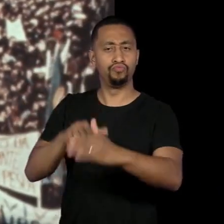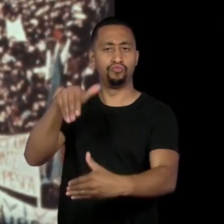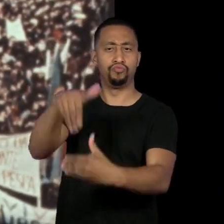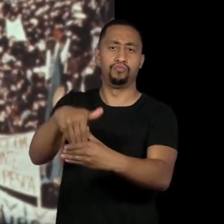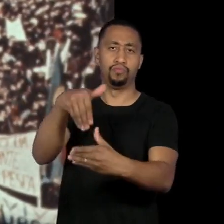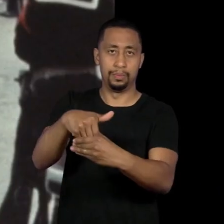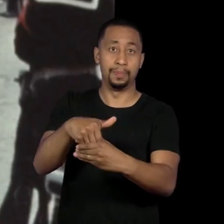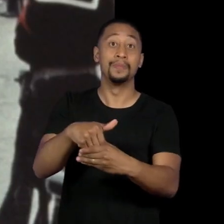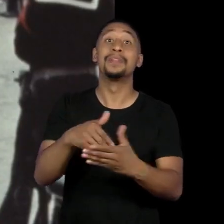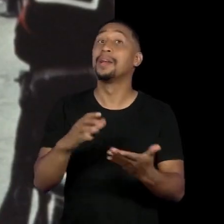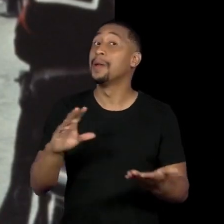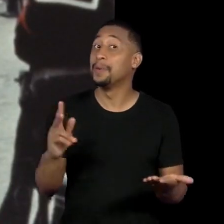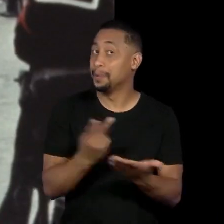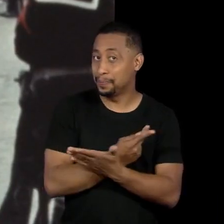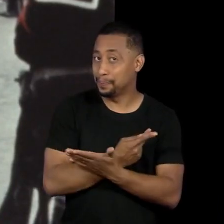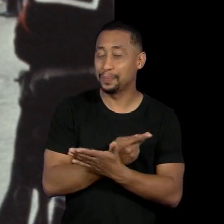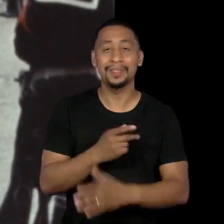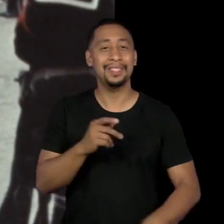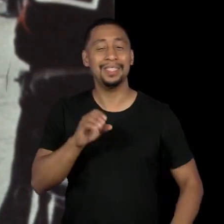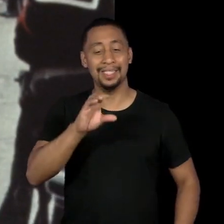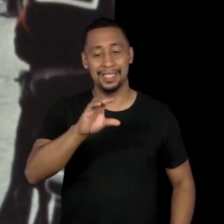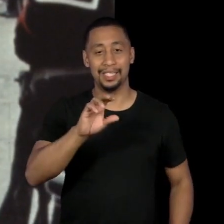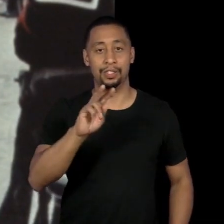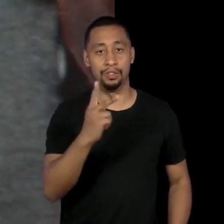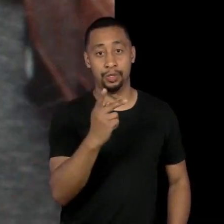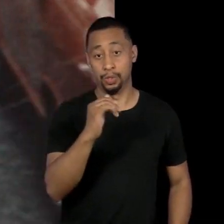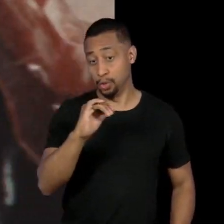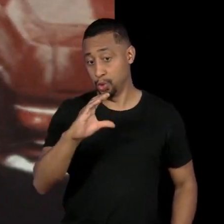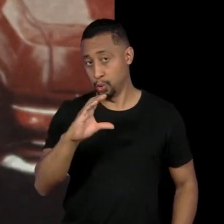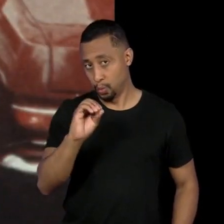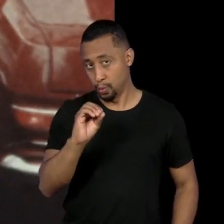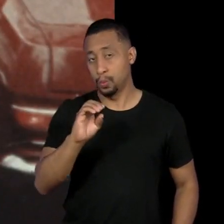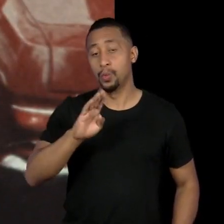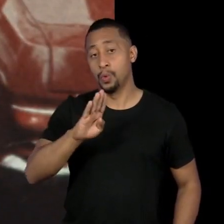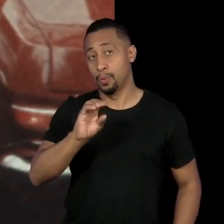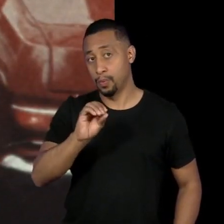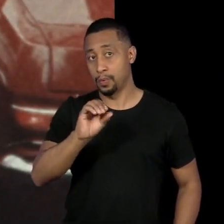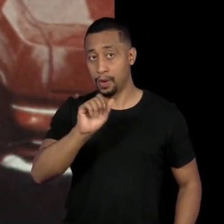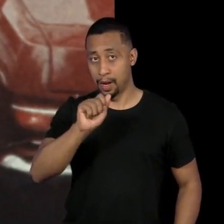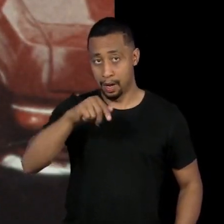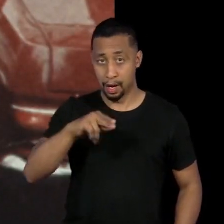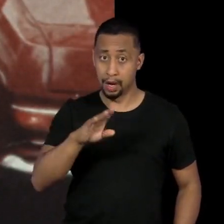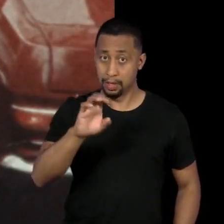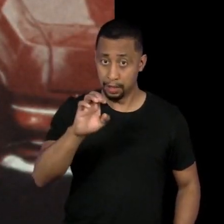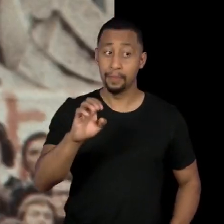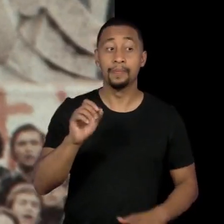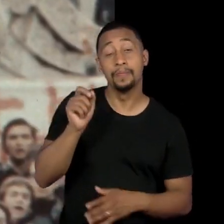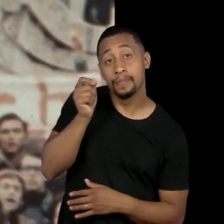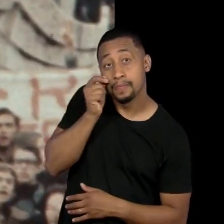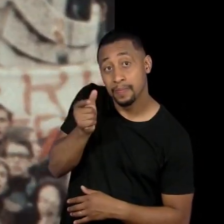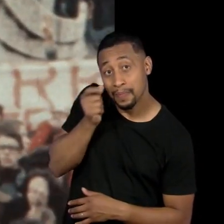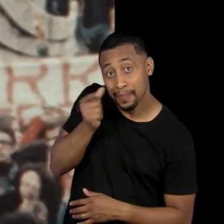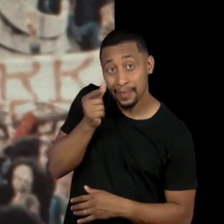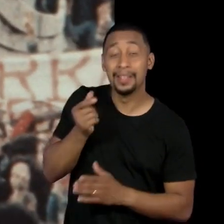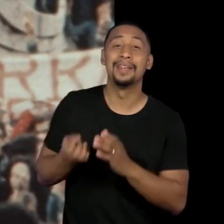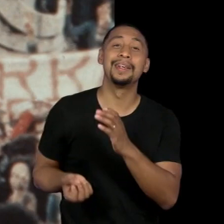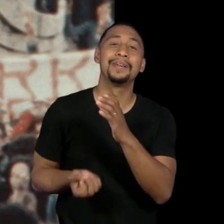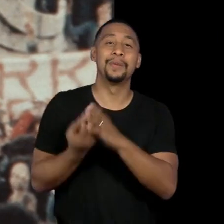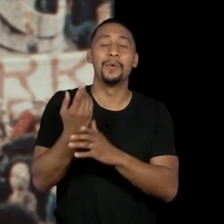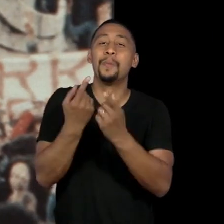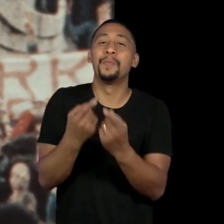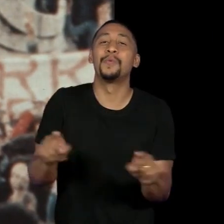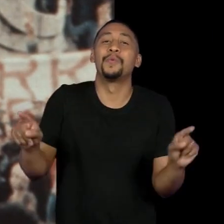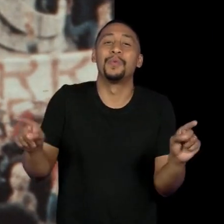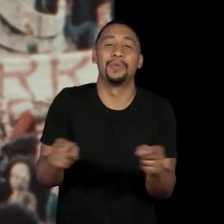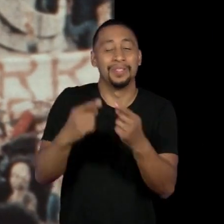O nosso Chico Buarque homenageou a Revolução numa belíssima canção que, anos mais tarde, recebeu